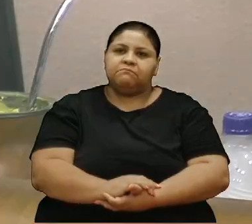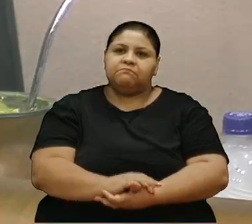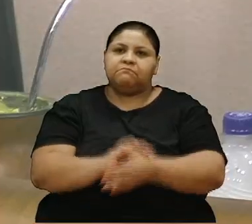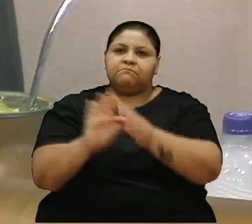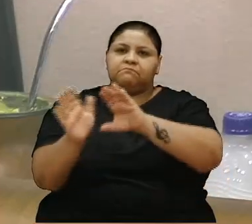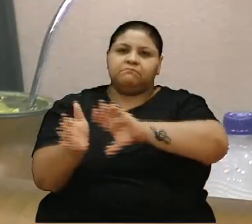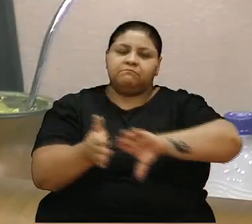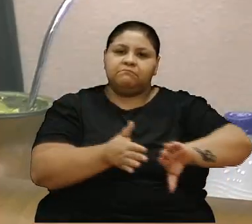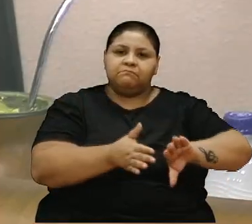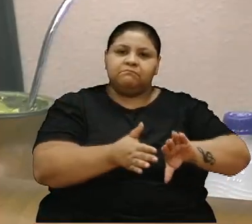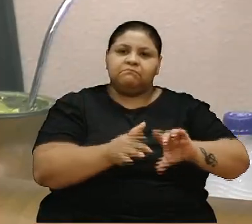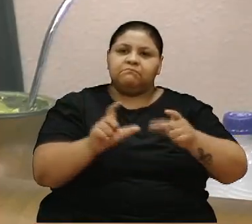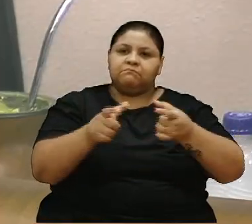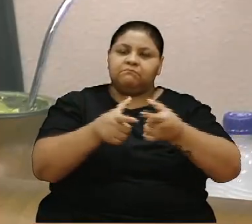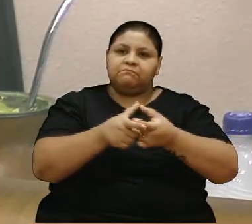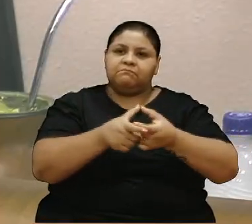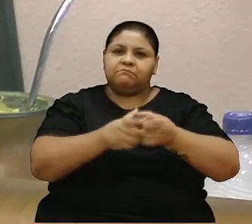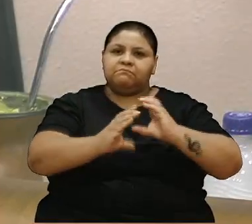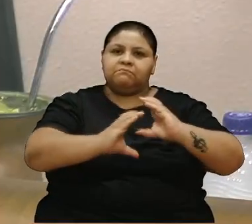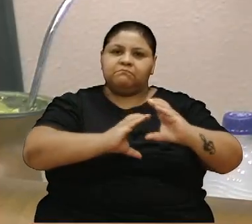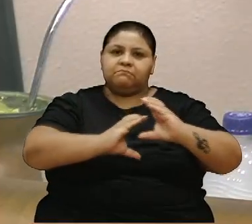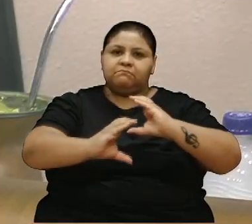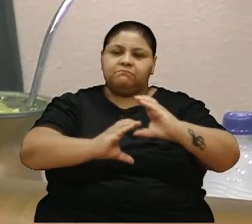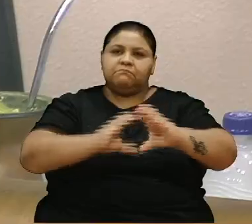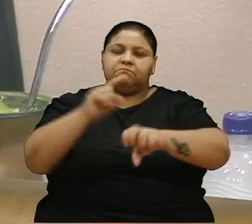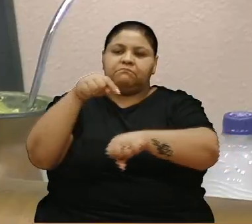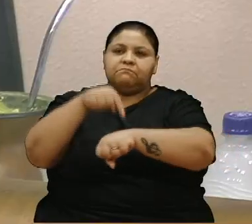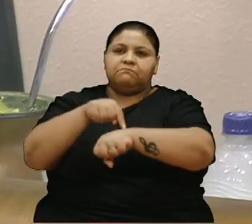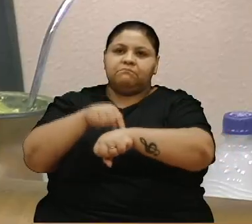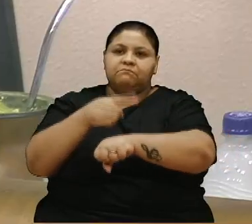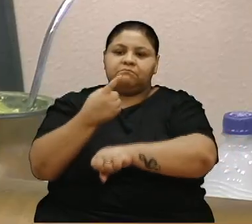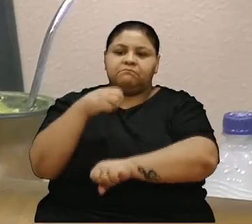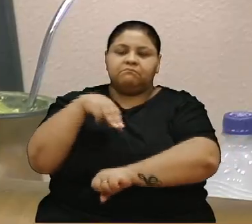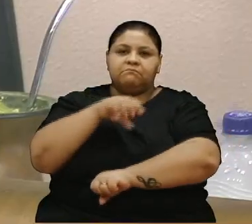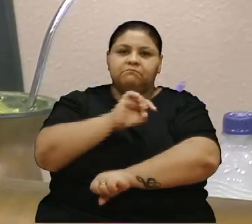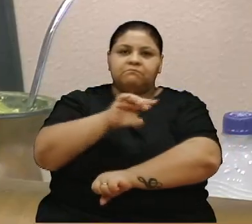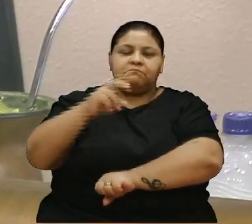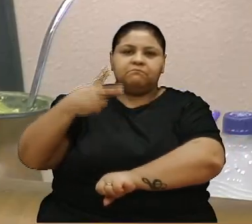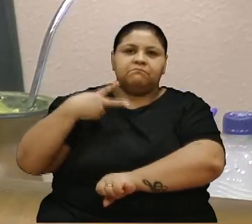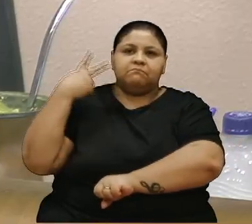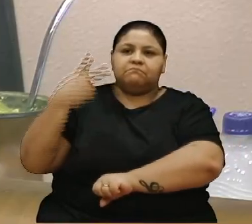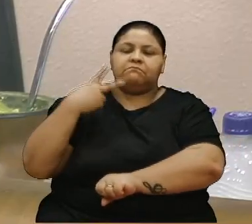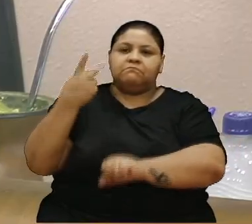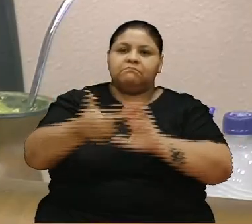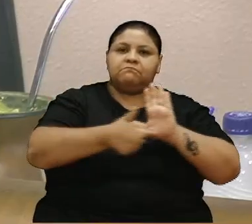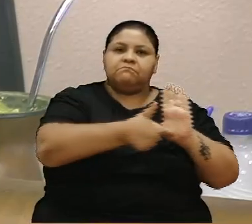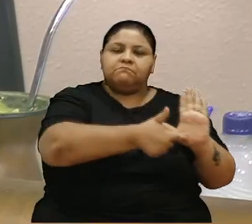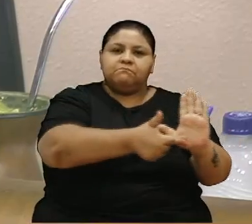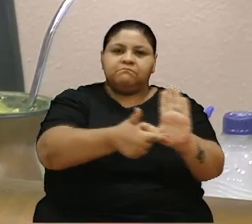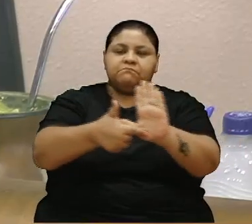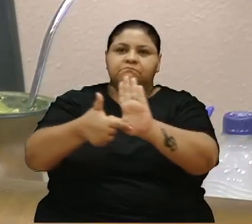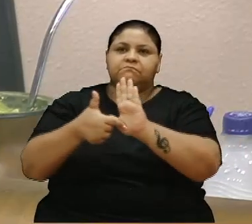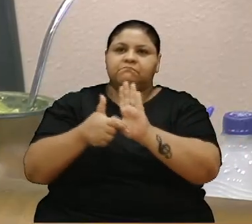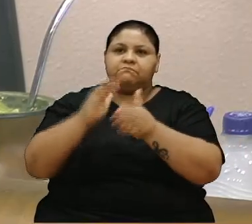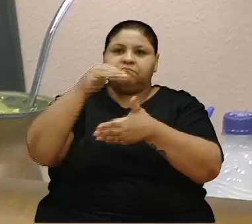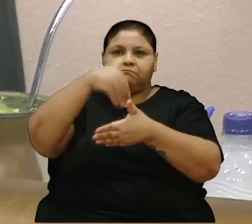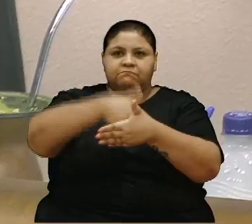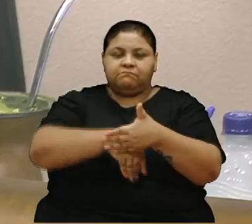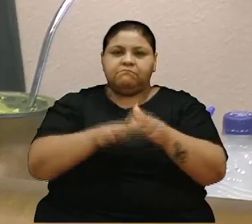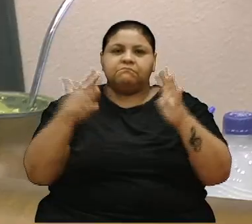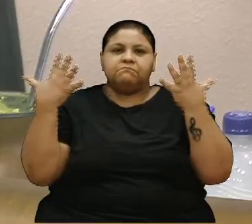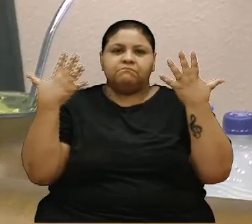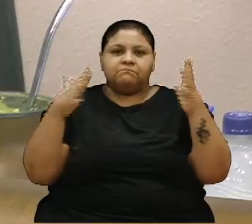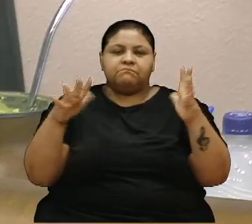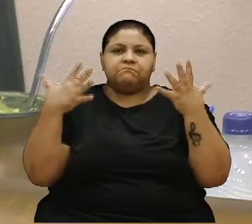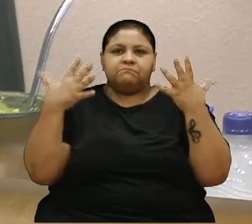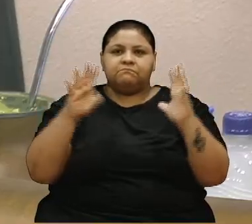Passemos ao espaço das pequenas comunicações, pelo tempo de 1 minuto por vereador inscrito para apresentação de votos de pesar,